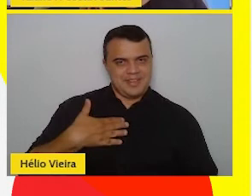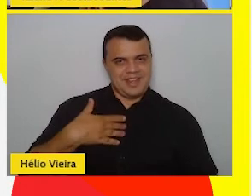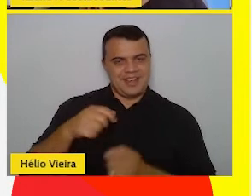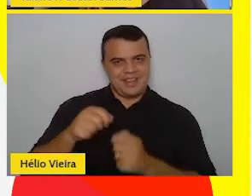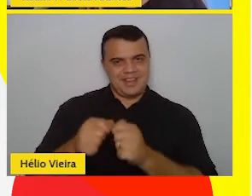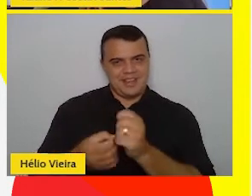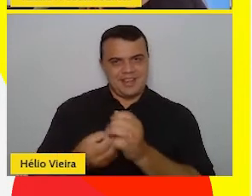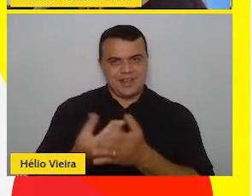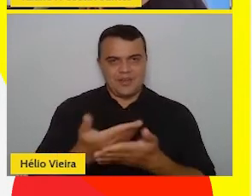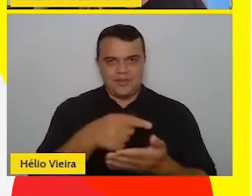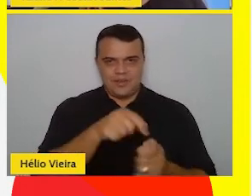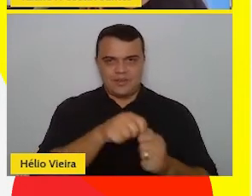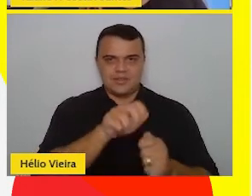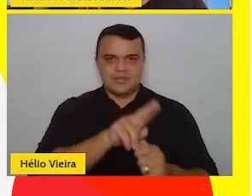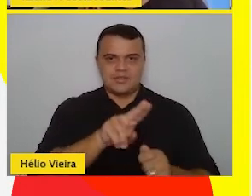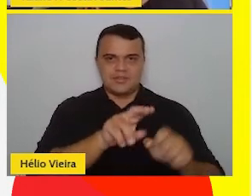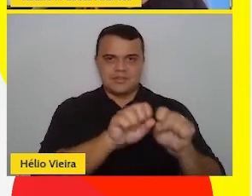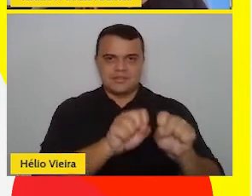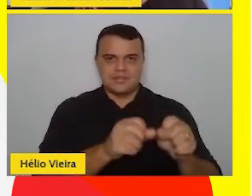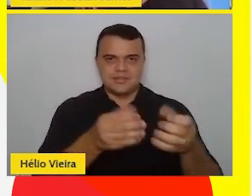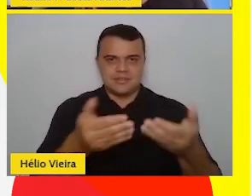fiz dentro do Pixel Art.